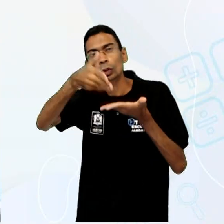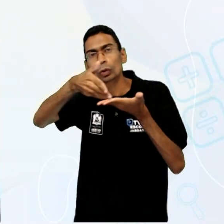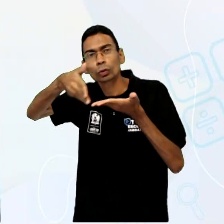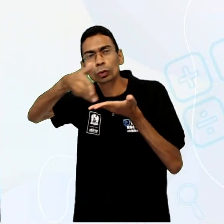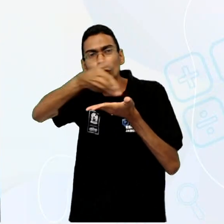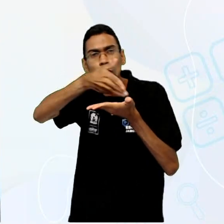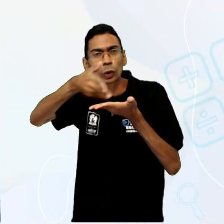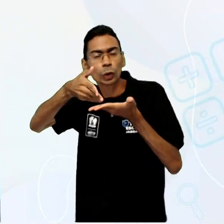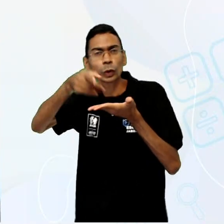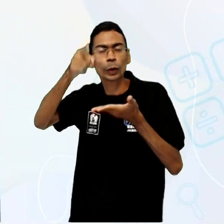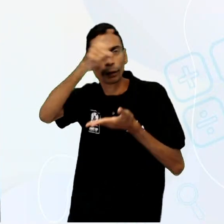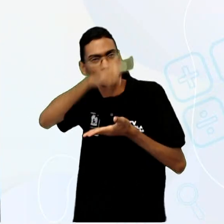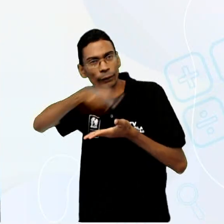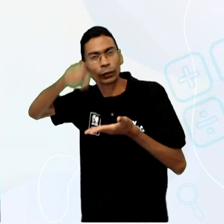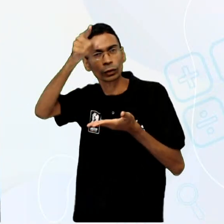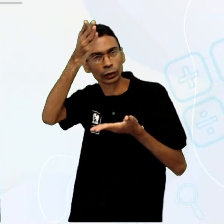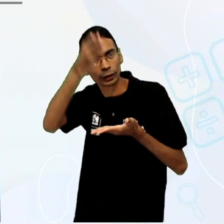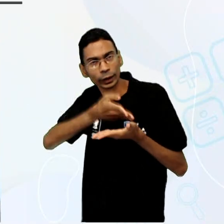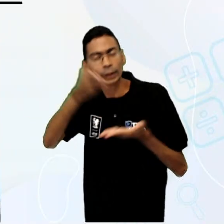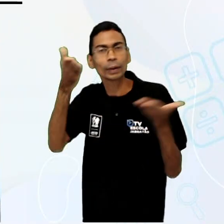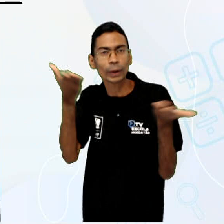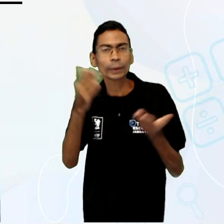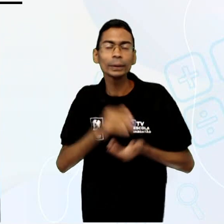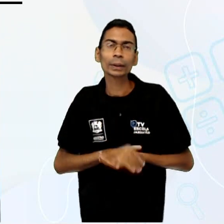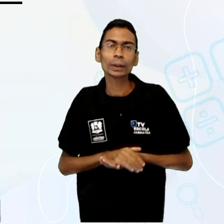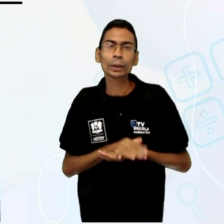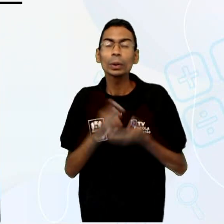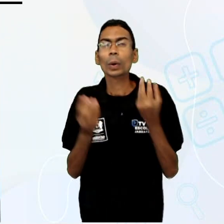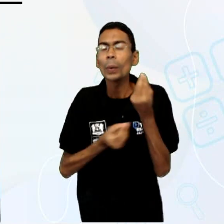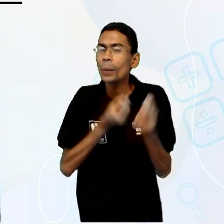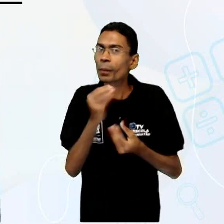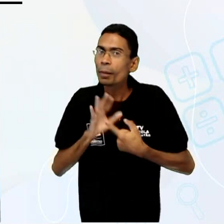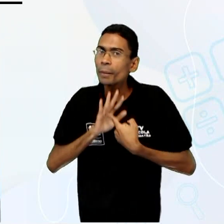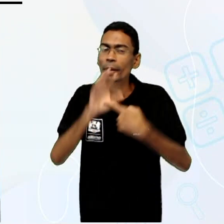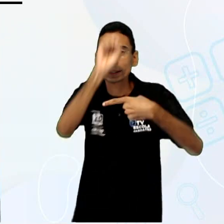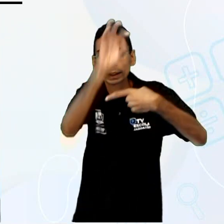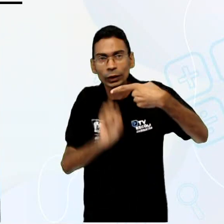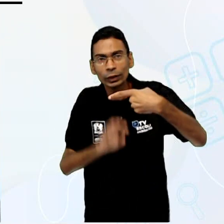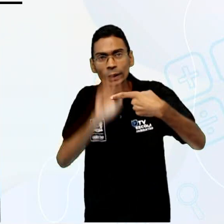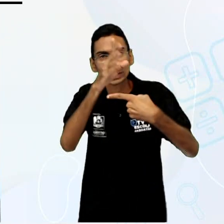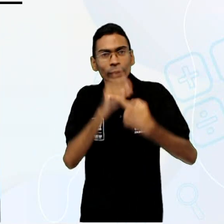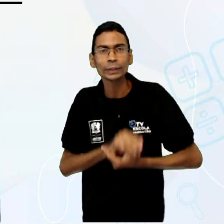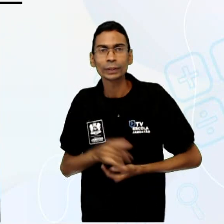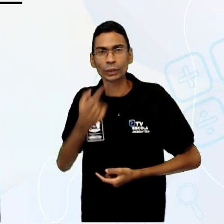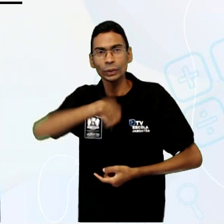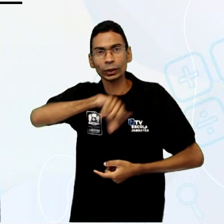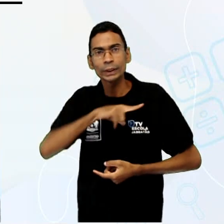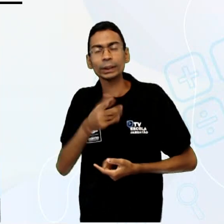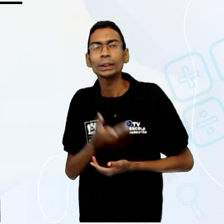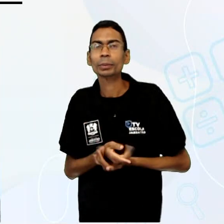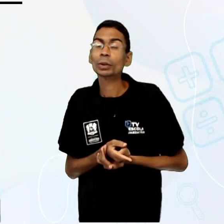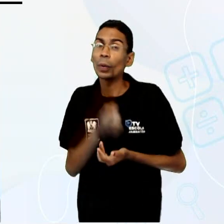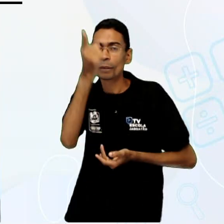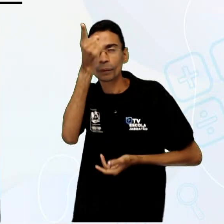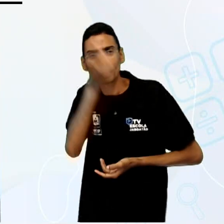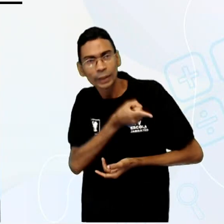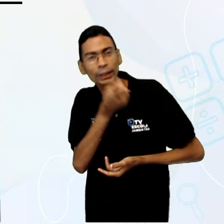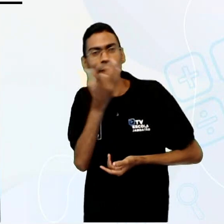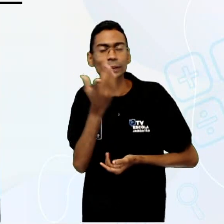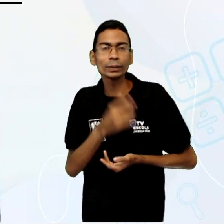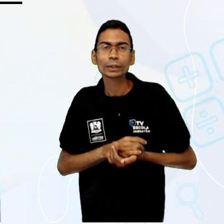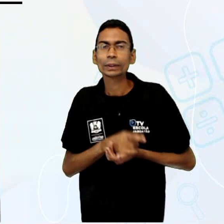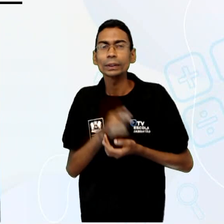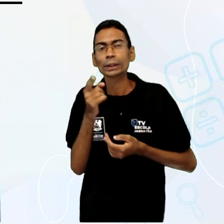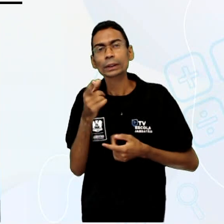podemos representar em forma de fração? Bom, nós temos aqui um traço. O número que fica abaixo do traço, ele